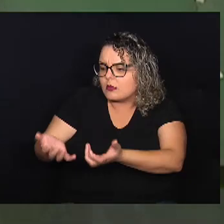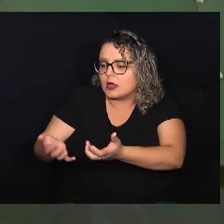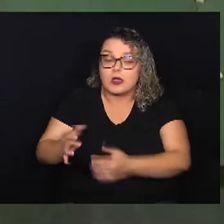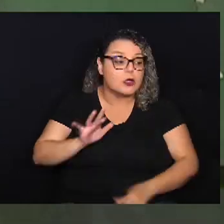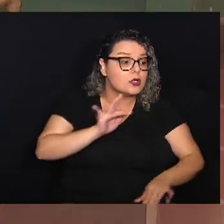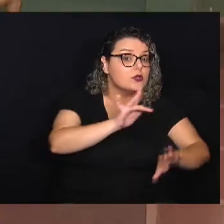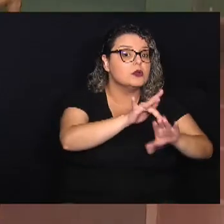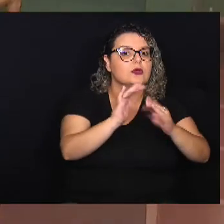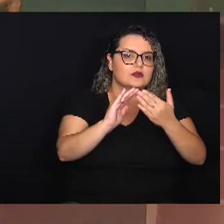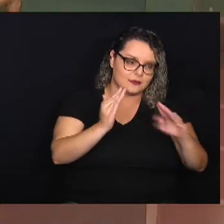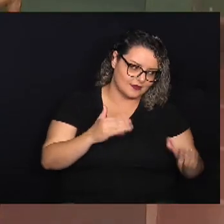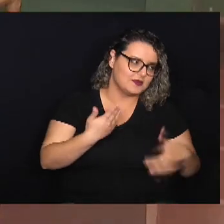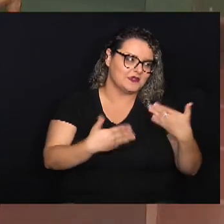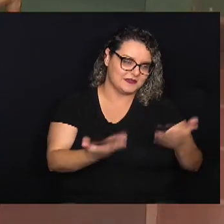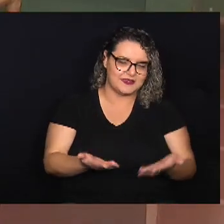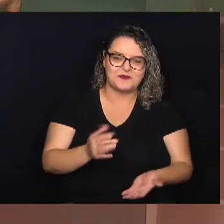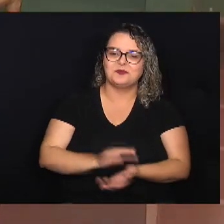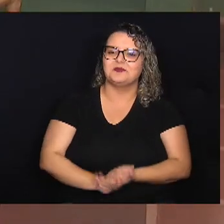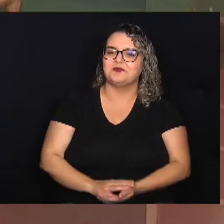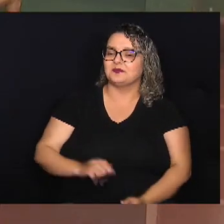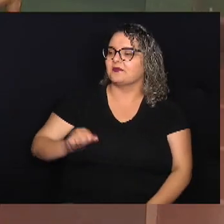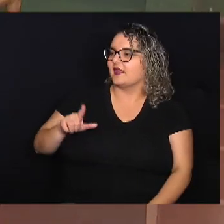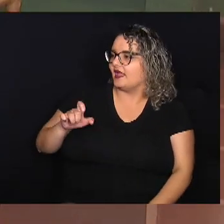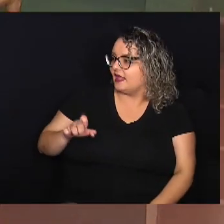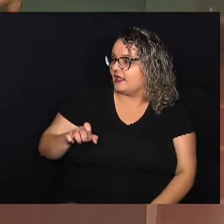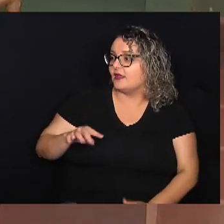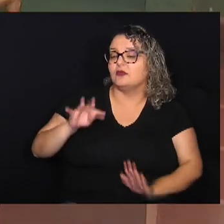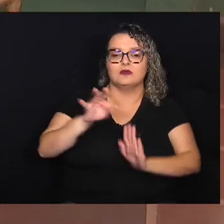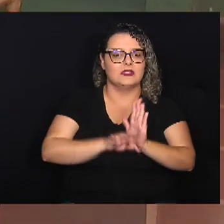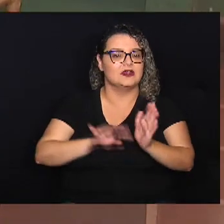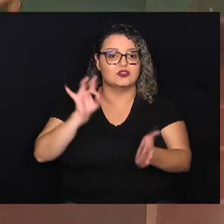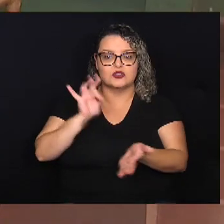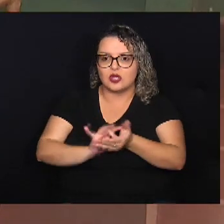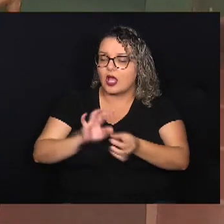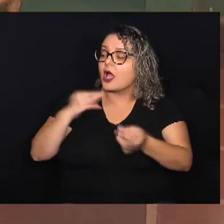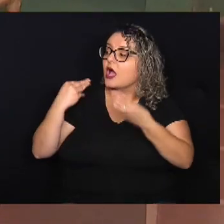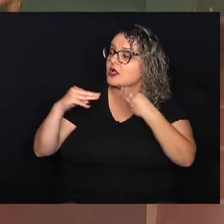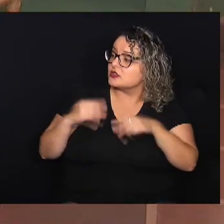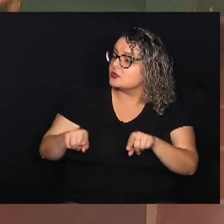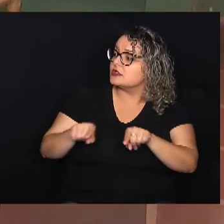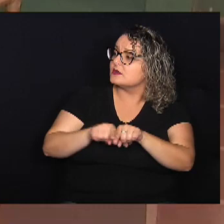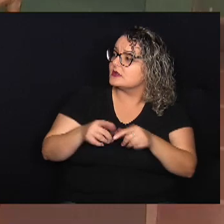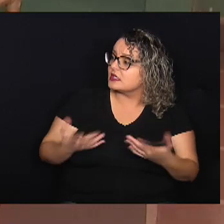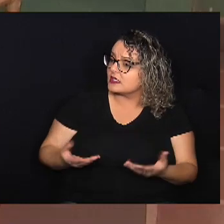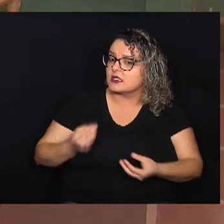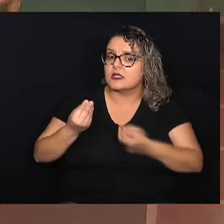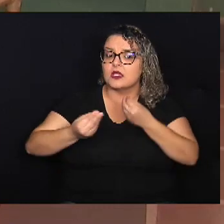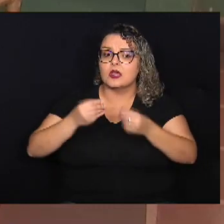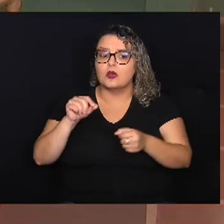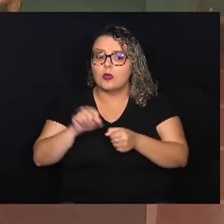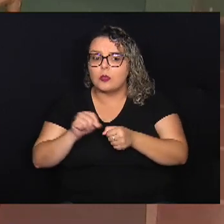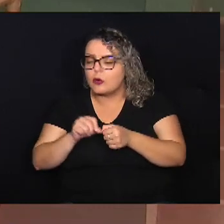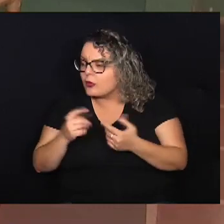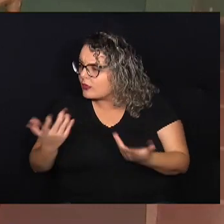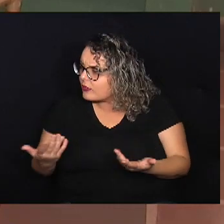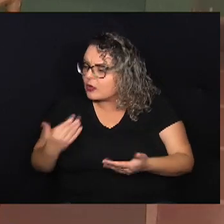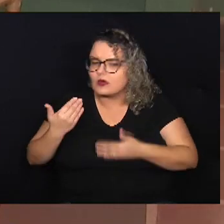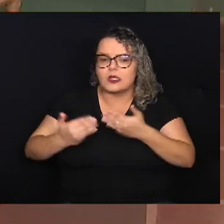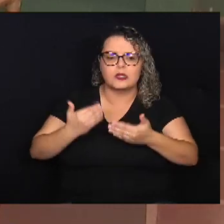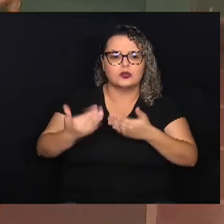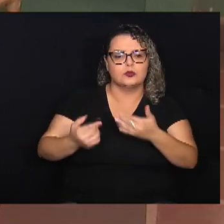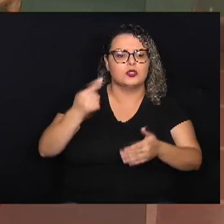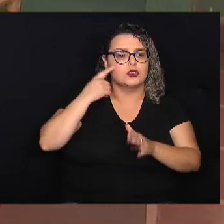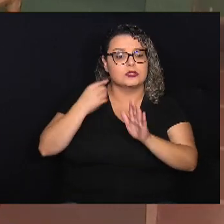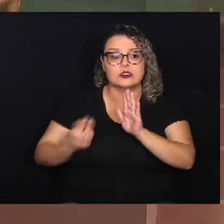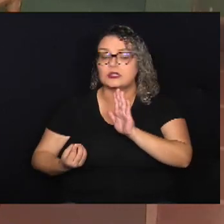E por aí vai. Ale, o texto é muito original, as músicas também. E como que foi feito o processo